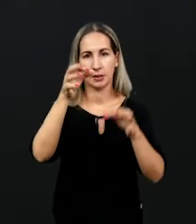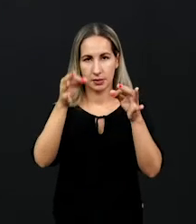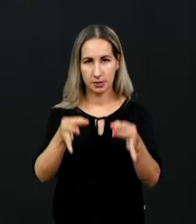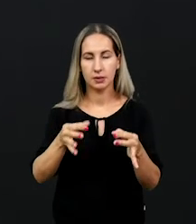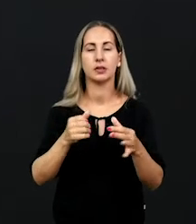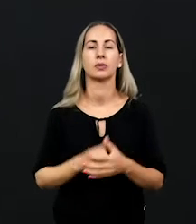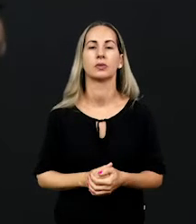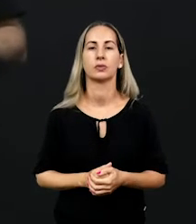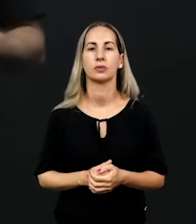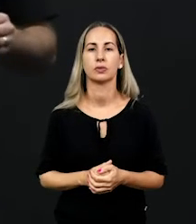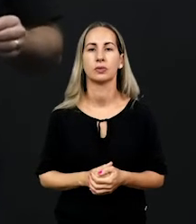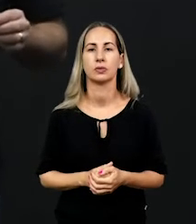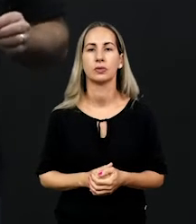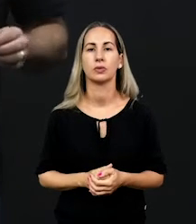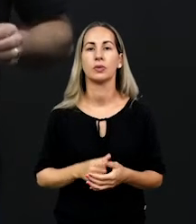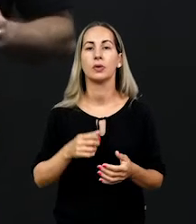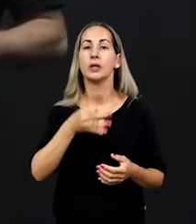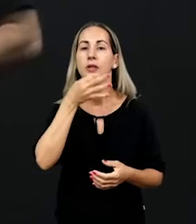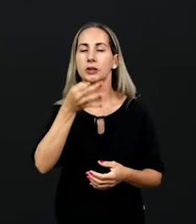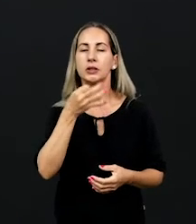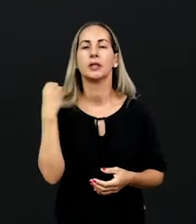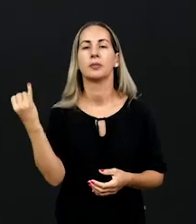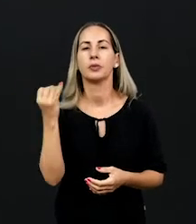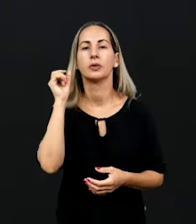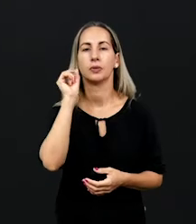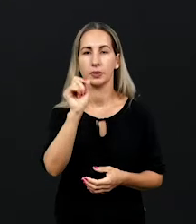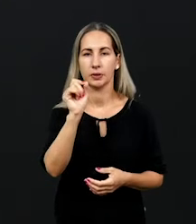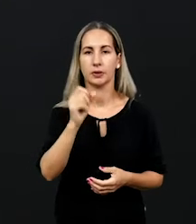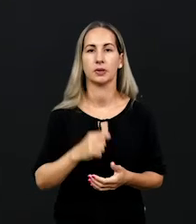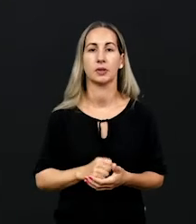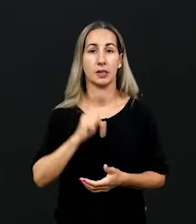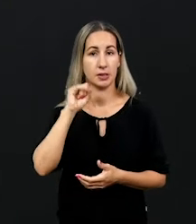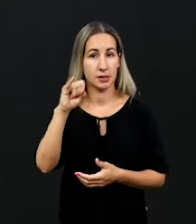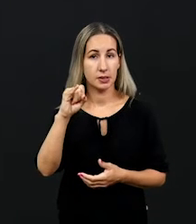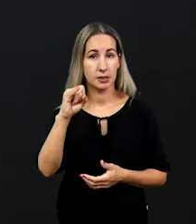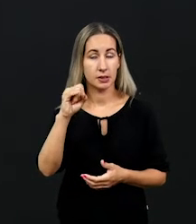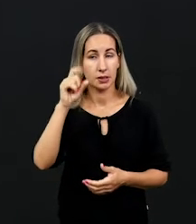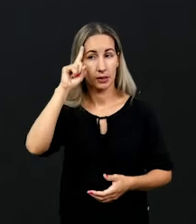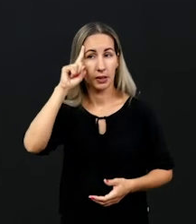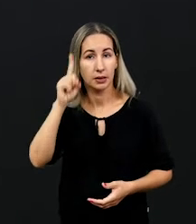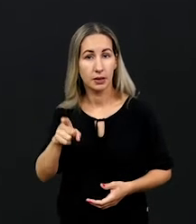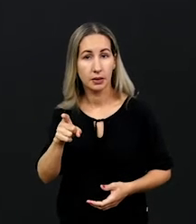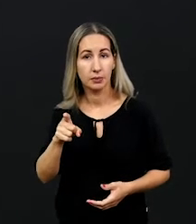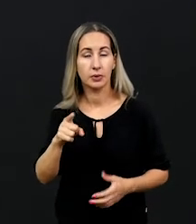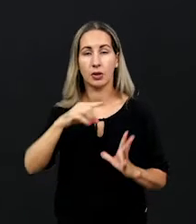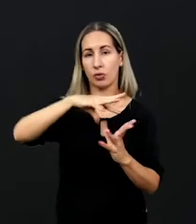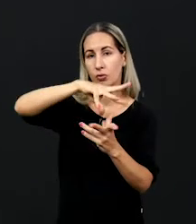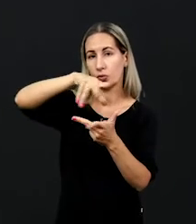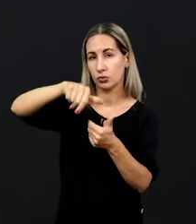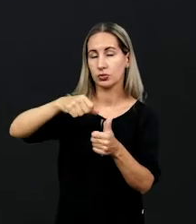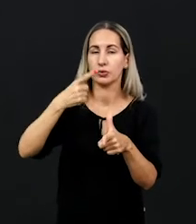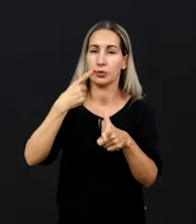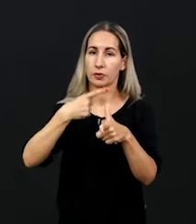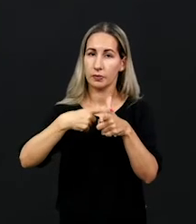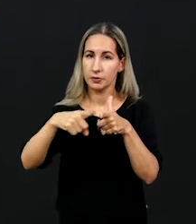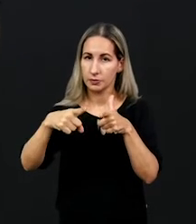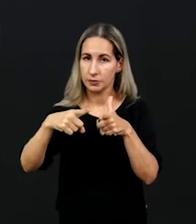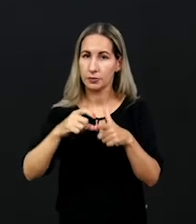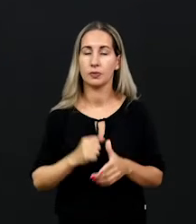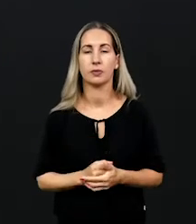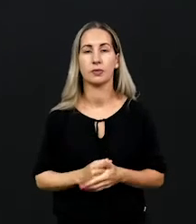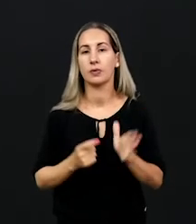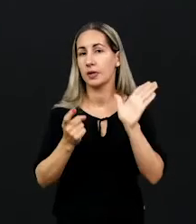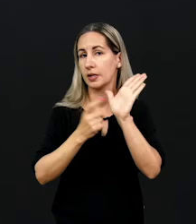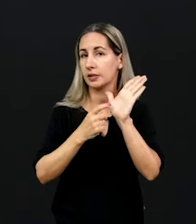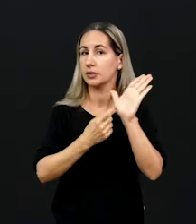bom? Uma outra dica bem interessante é, se ao determinar o conjunto dos divisores,